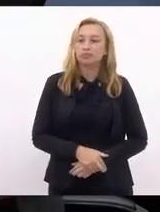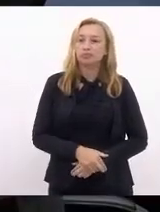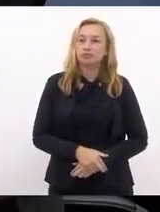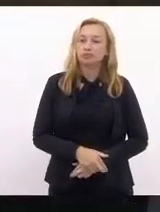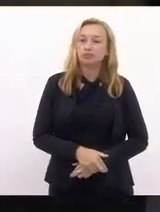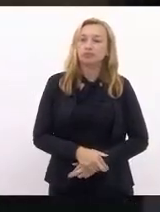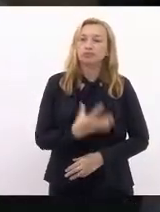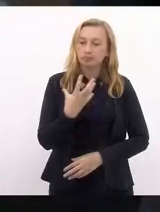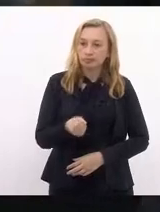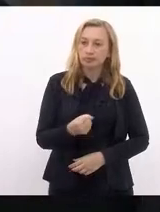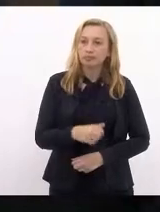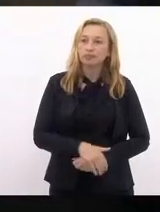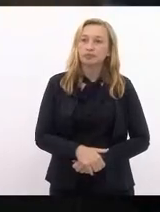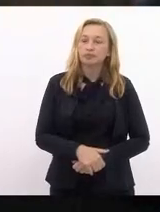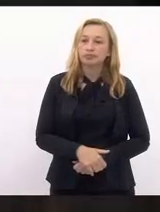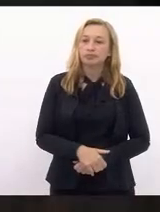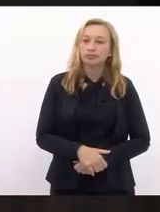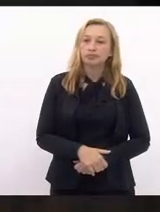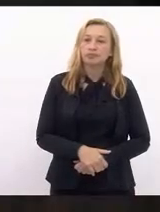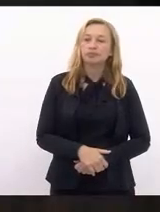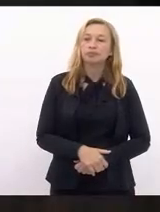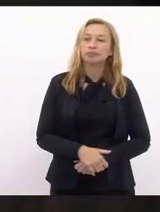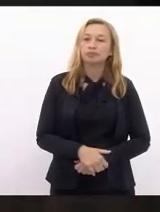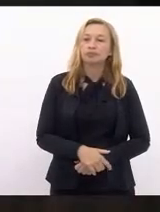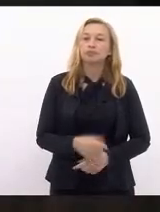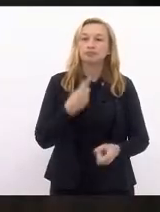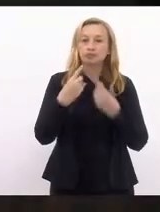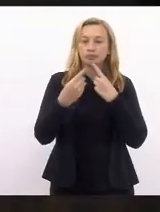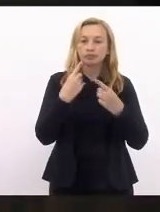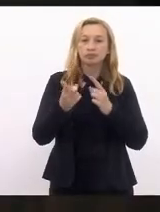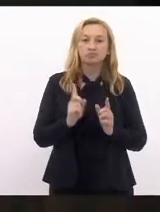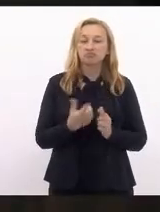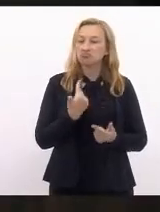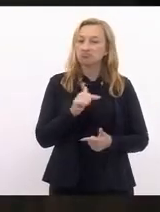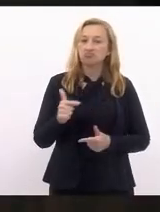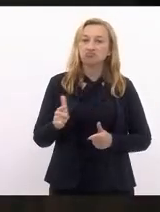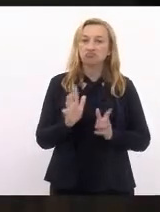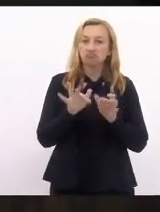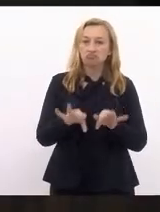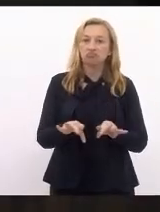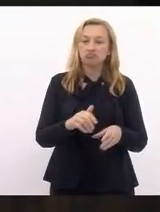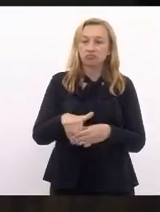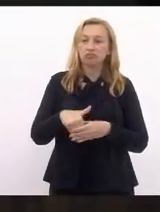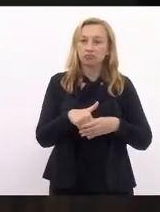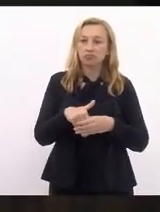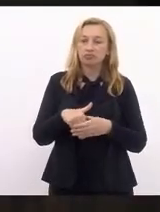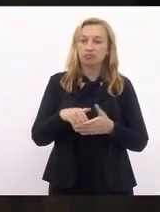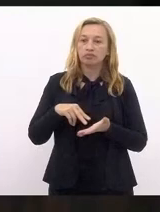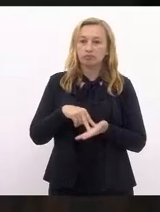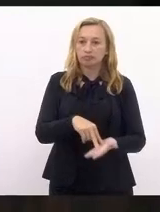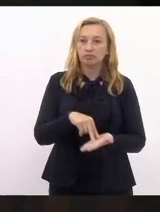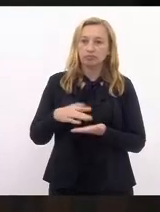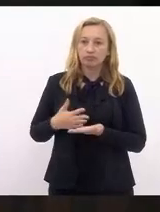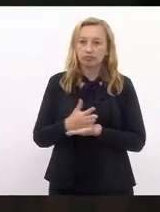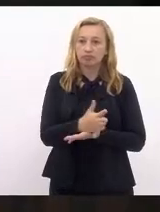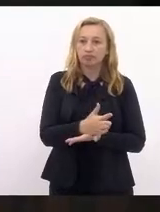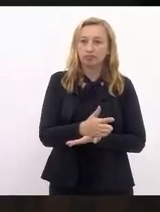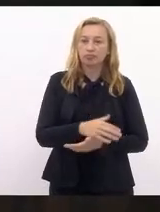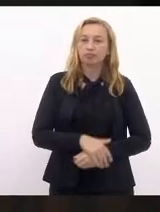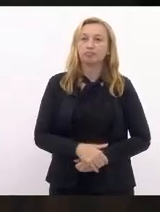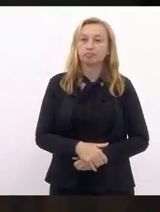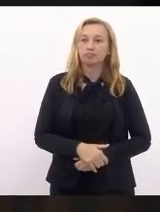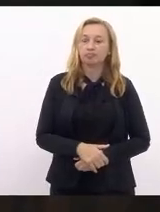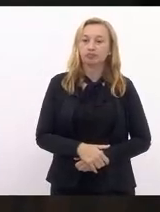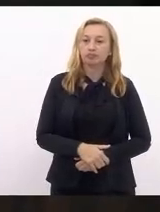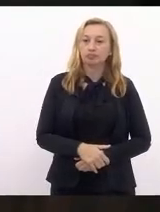por favor aparecer demitido em exposição na vida que era discutir se a depressão em votação sobre que aprova o ensino estão